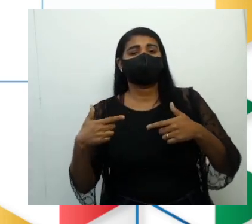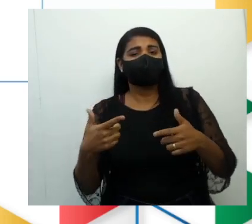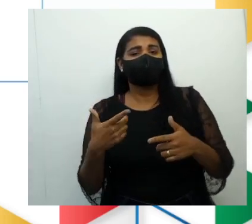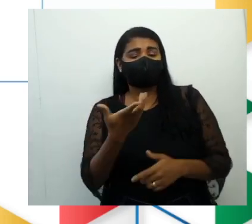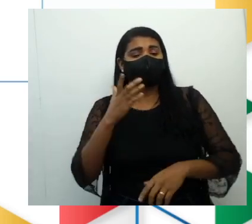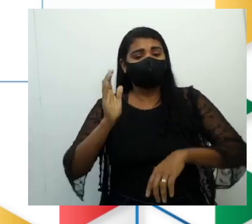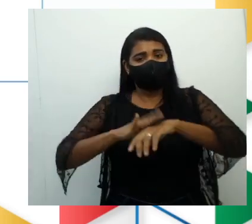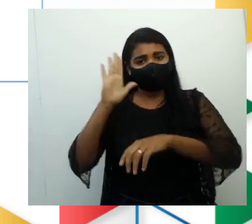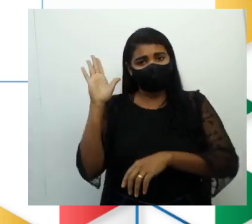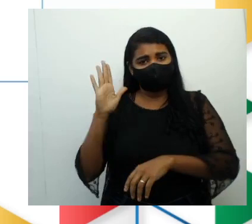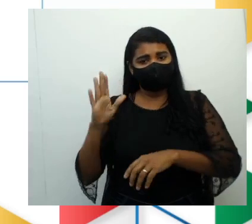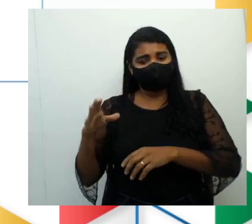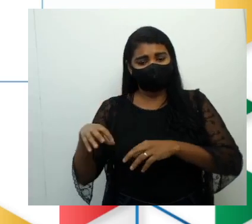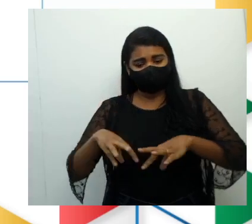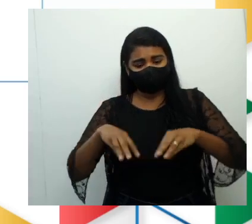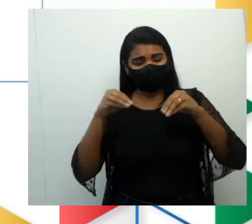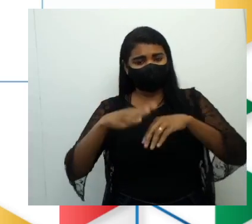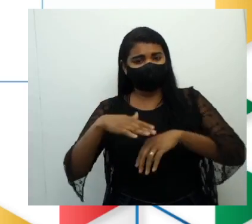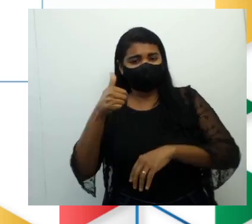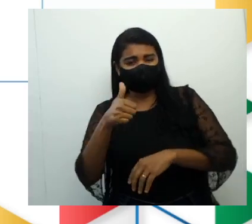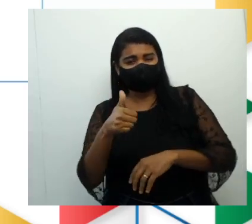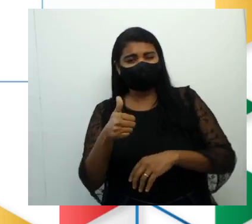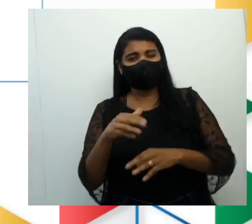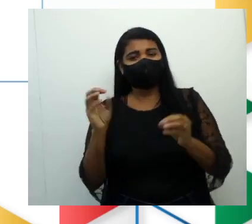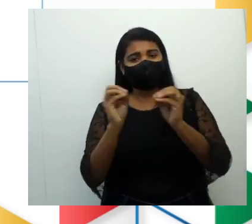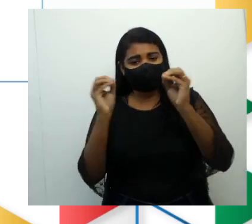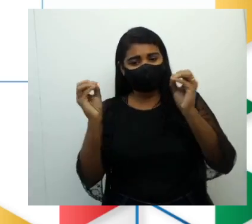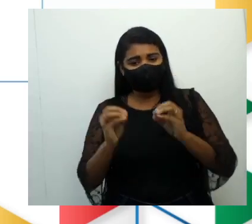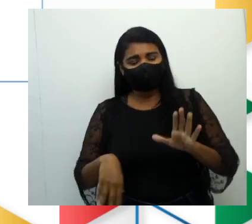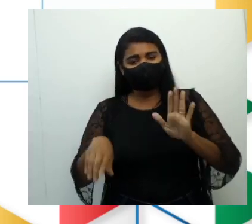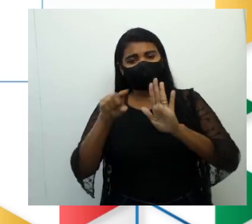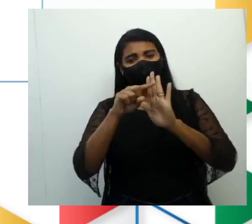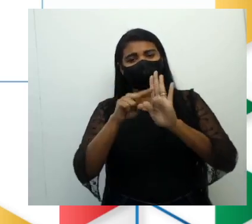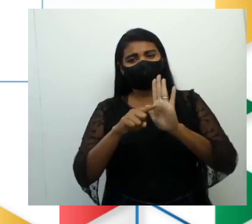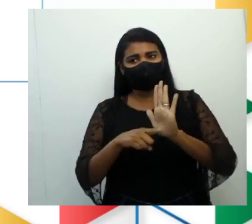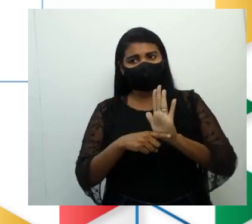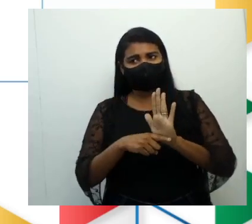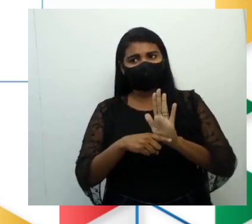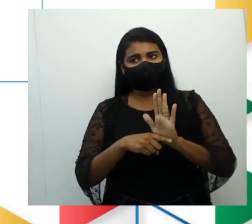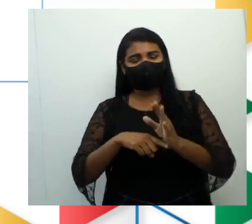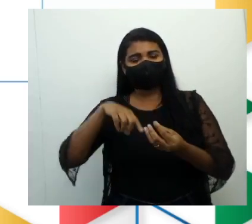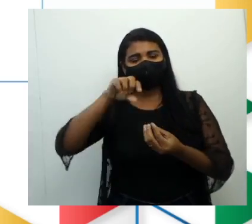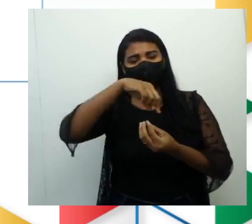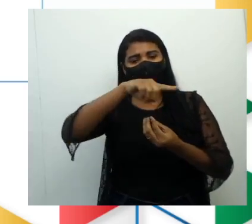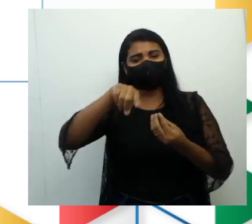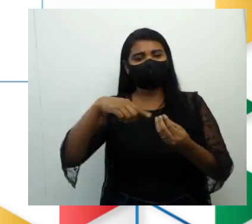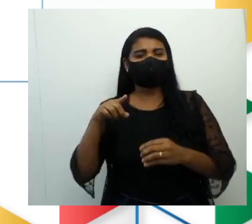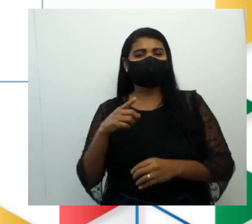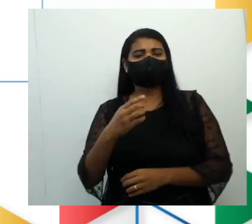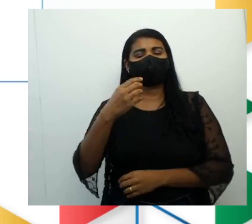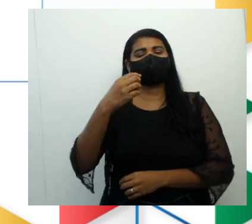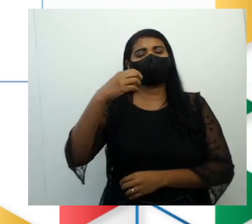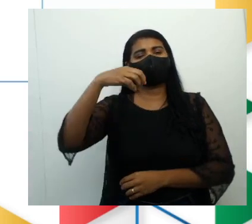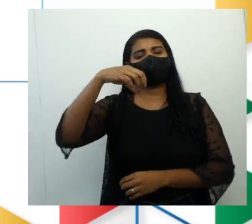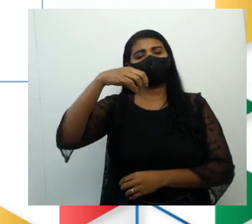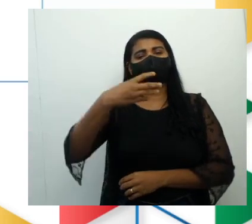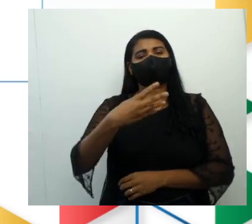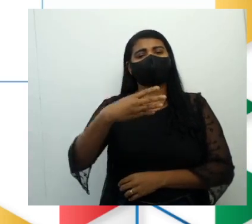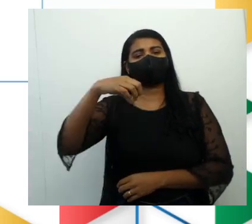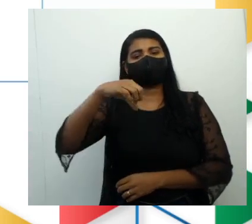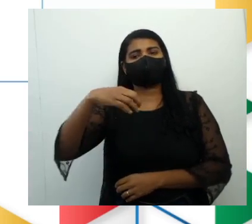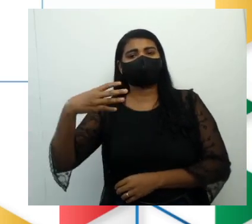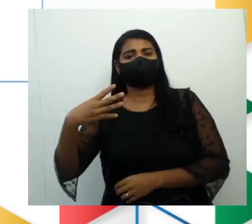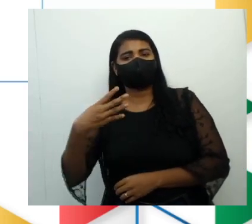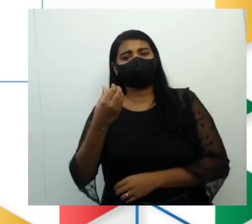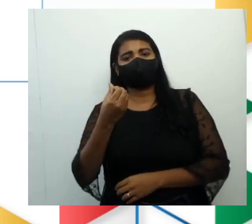de terra melhor do que a outra. Então foi criado um Tratado de Tordesilhas, lá por volta de 1494, 6 anos